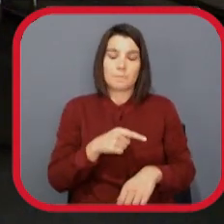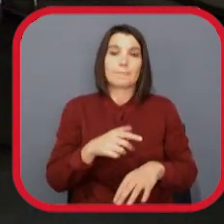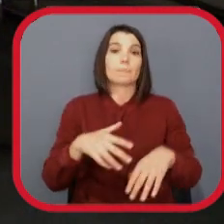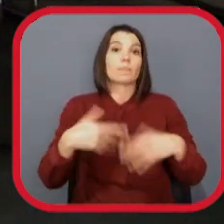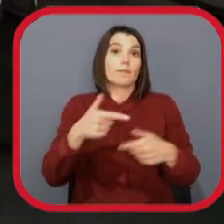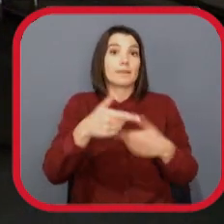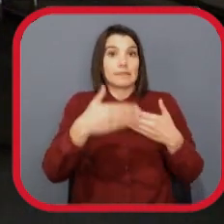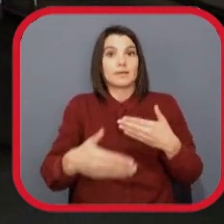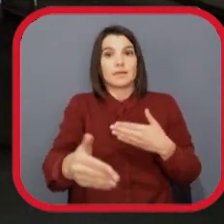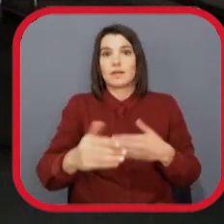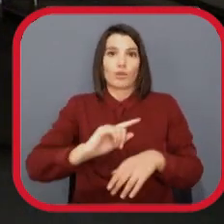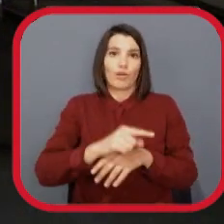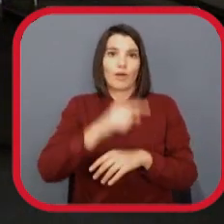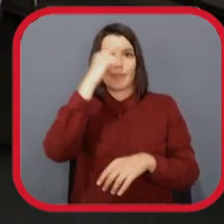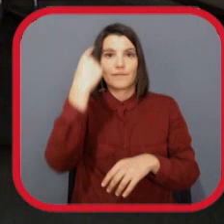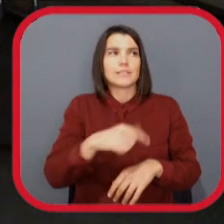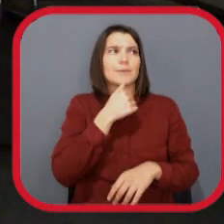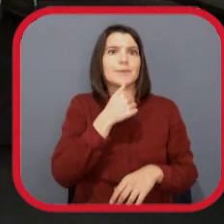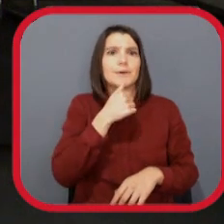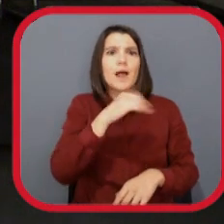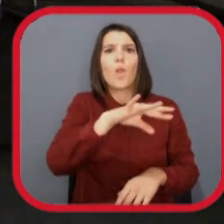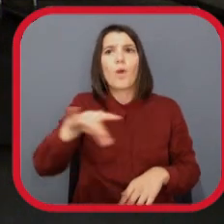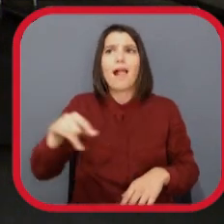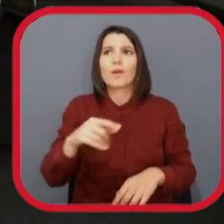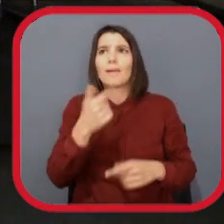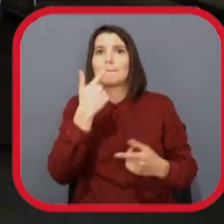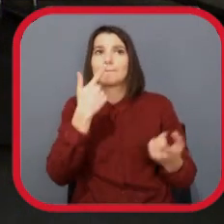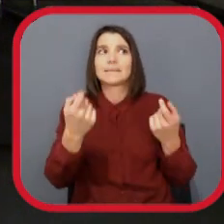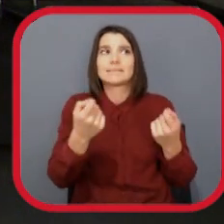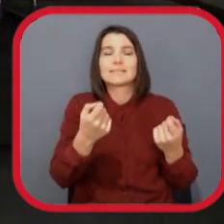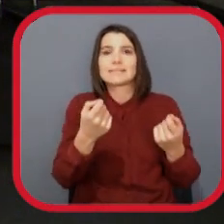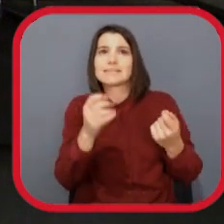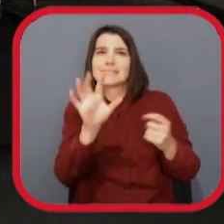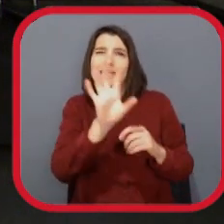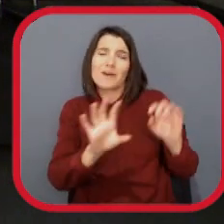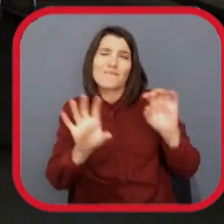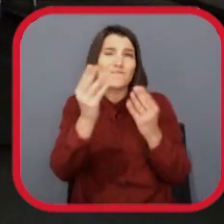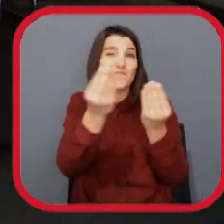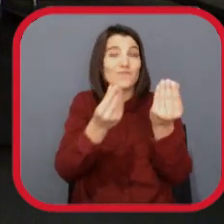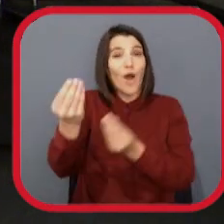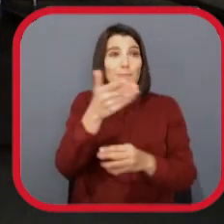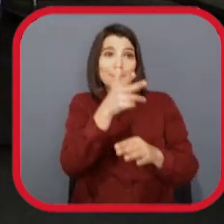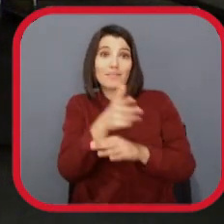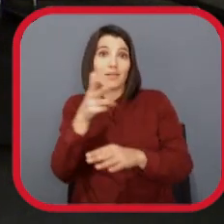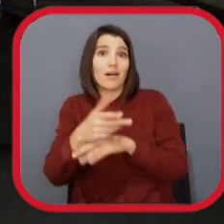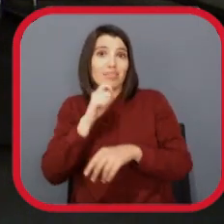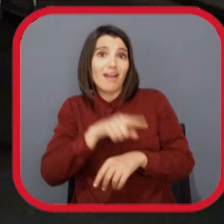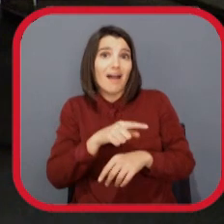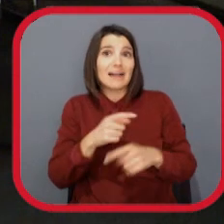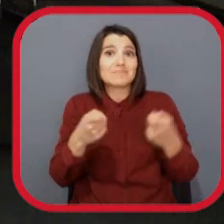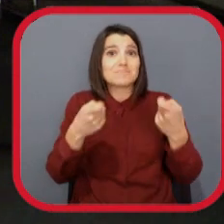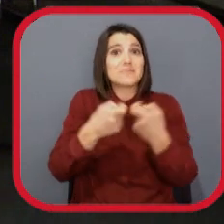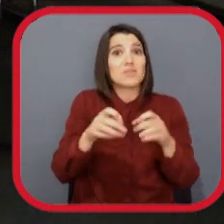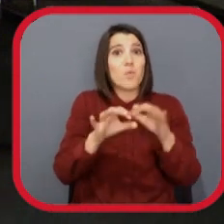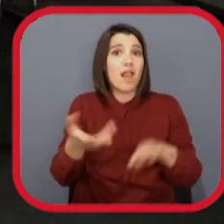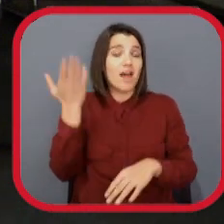partir daí foi uma grande dificuldade, que é arranjar os locais onde poderemos gravar que ainda tenham o espírito e o